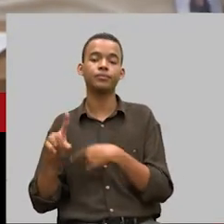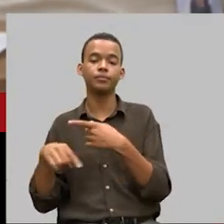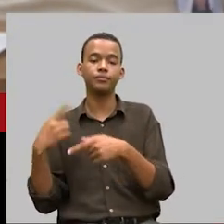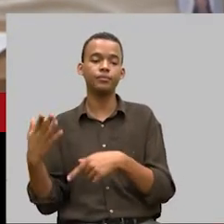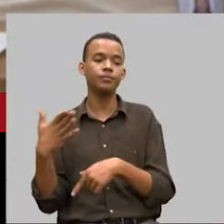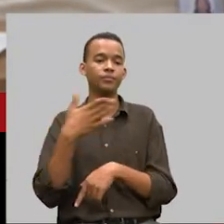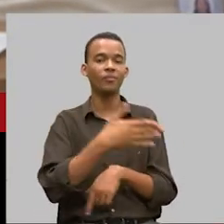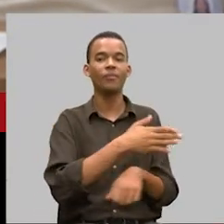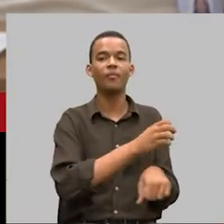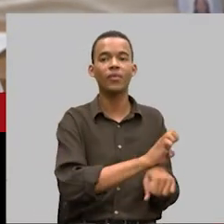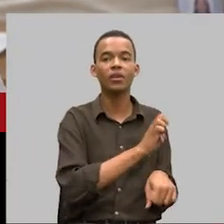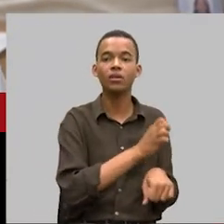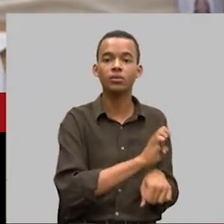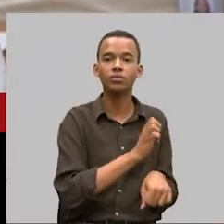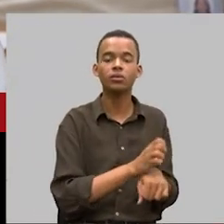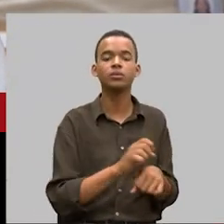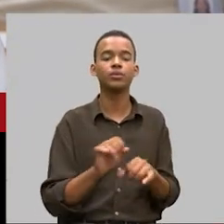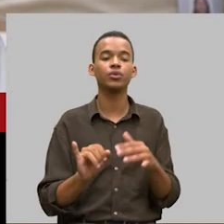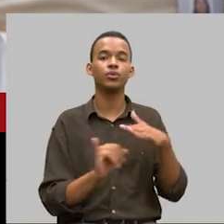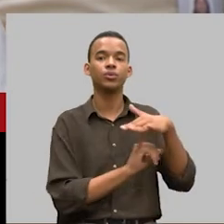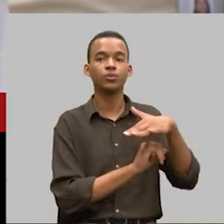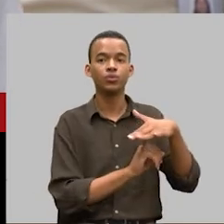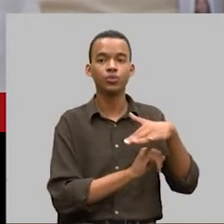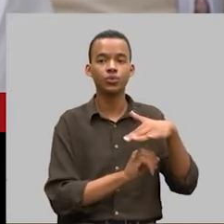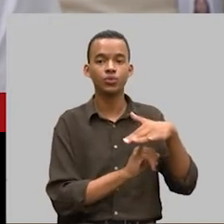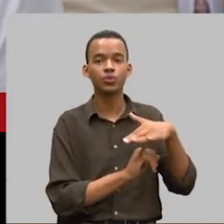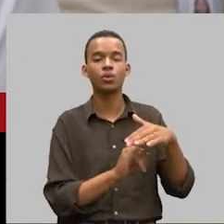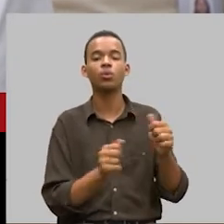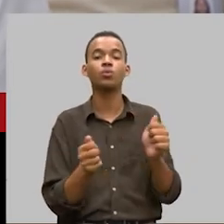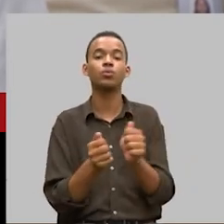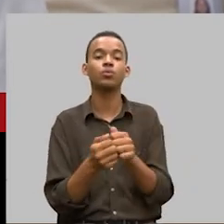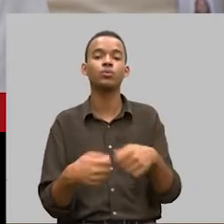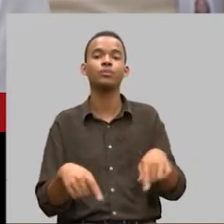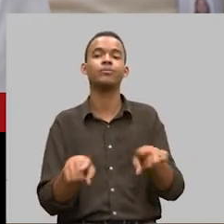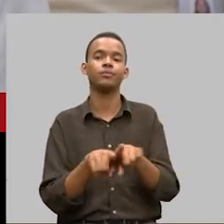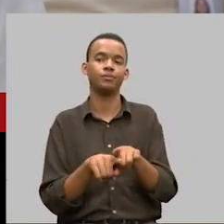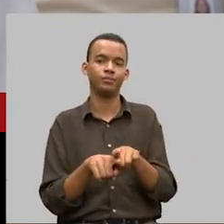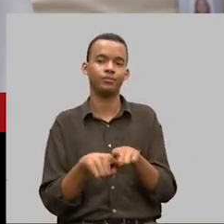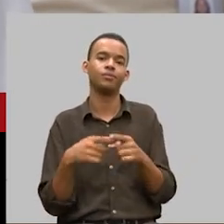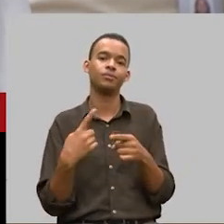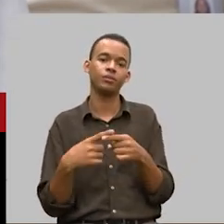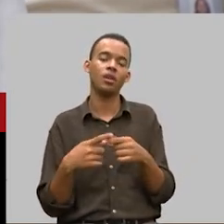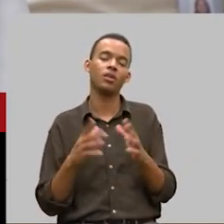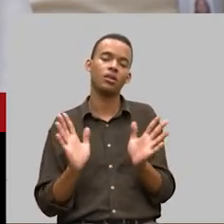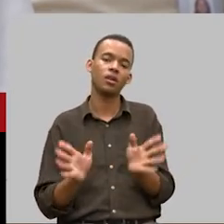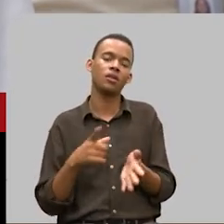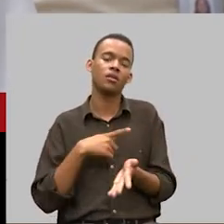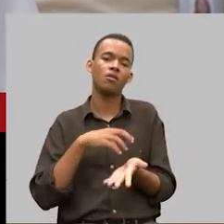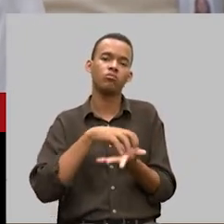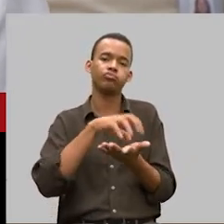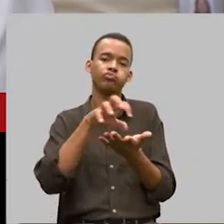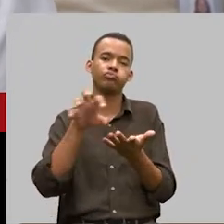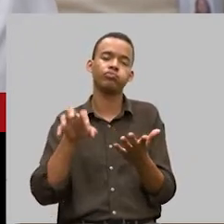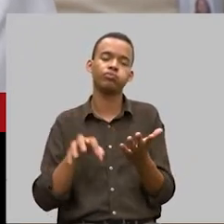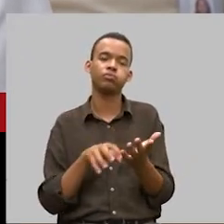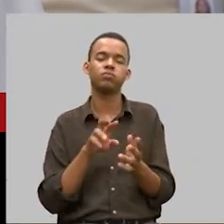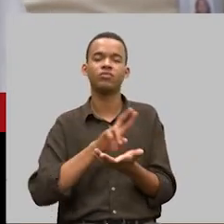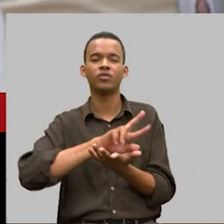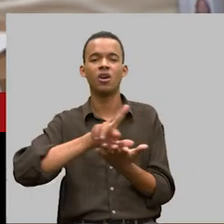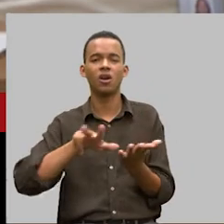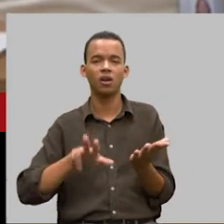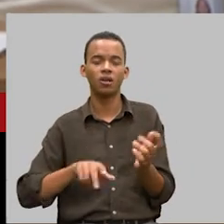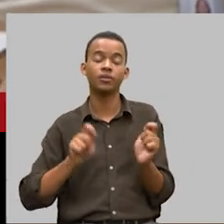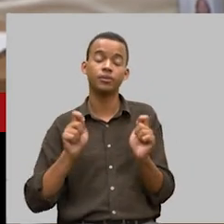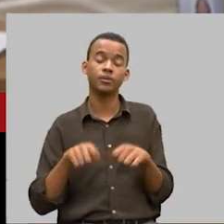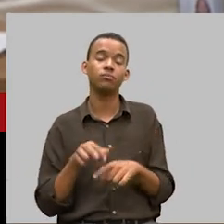da Emater em outros espaços como nós temos ir para amig Temos vários setores aí né então a gente sempre Traz essa essa